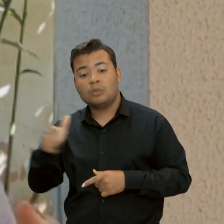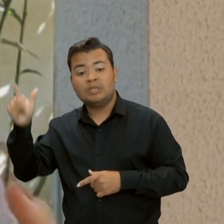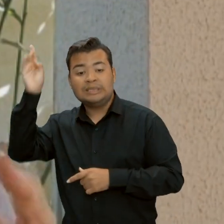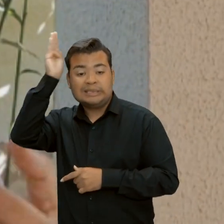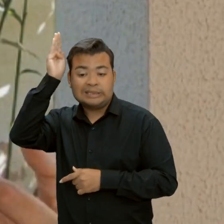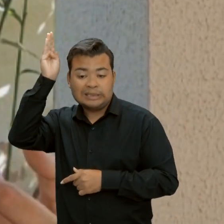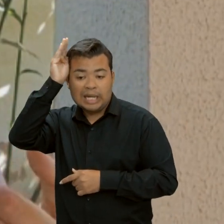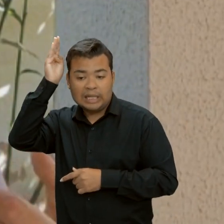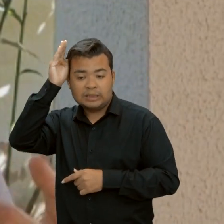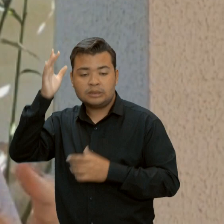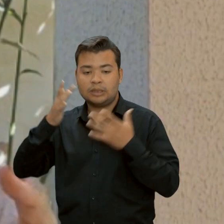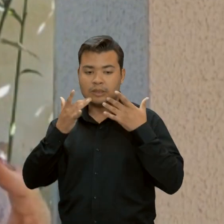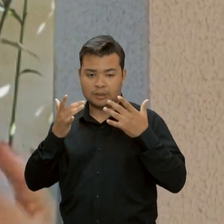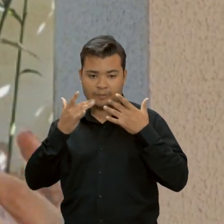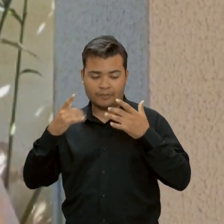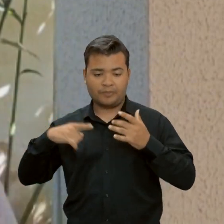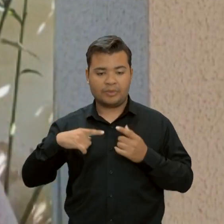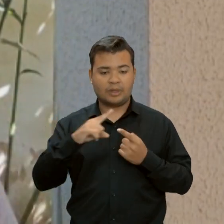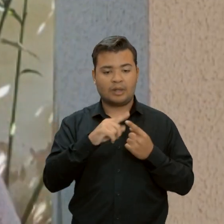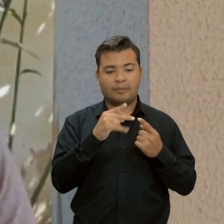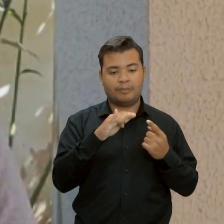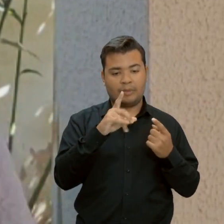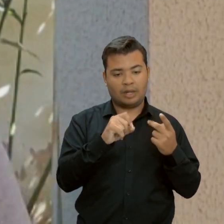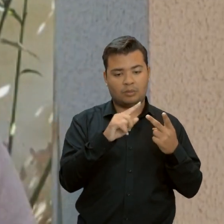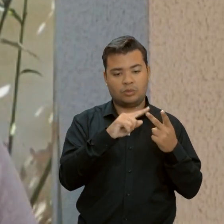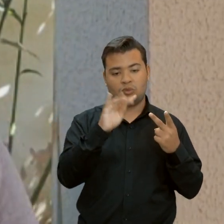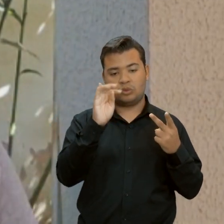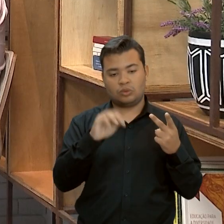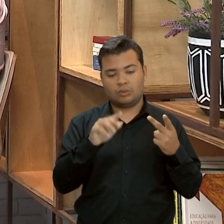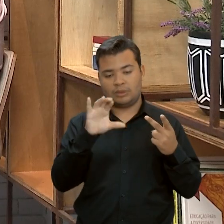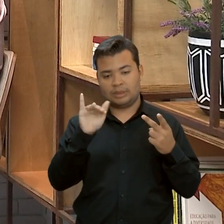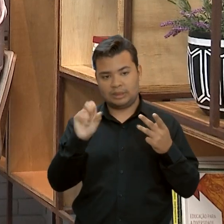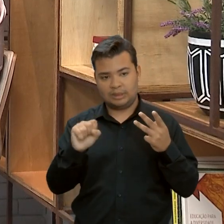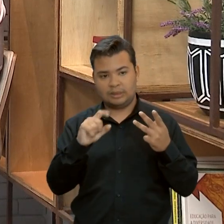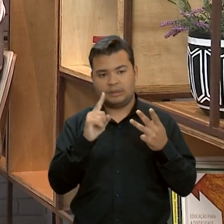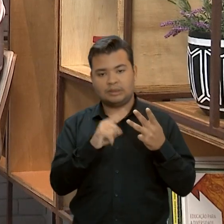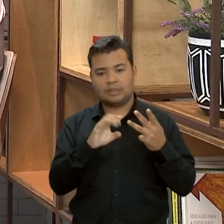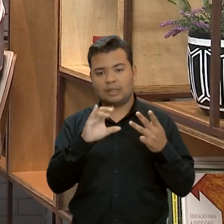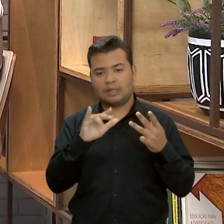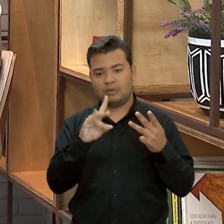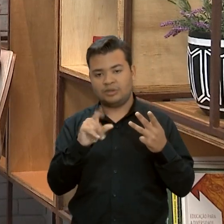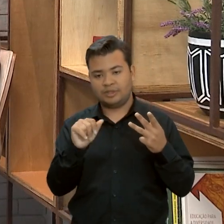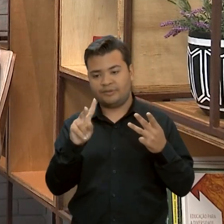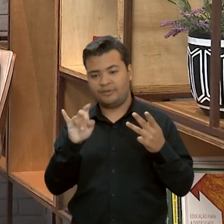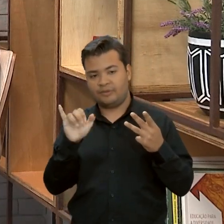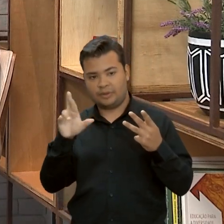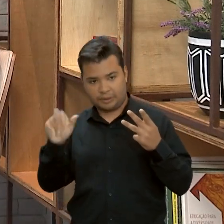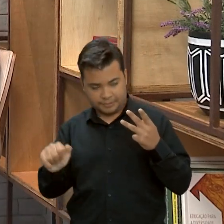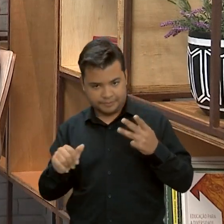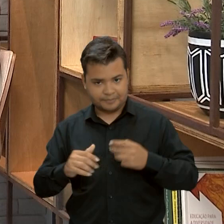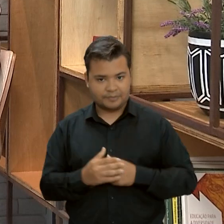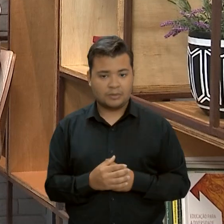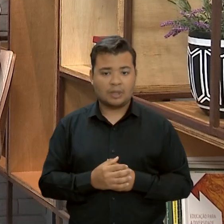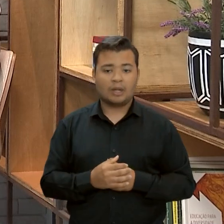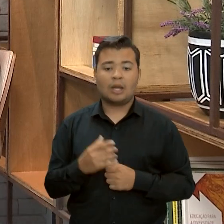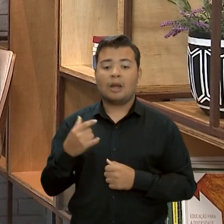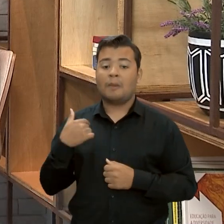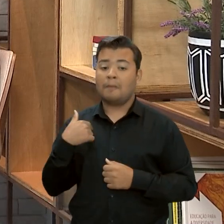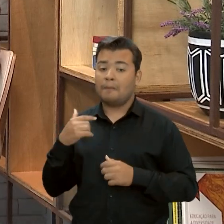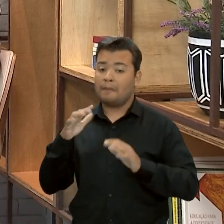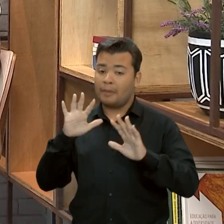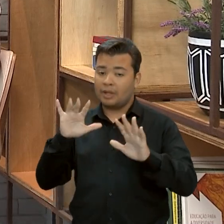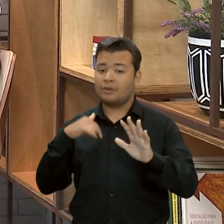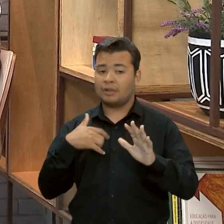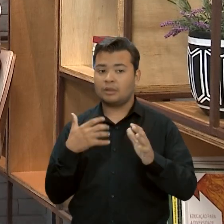teremos Pádua, Tom Cris e Cláudia Vieira. Que bacana. Mas eu não posso ir embora sem, assim, despedir de você sem antes